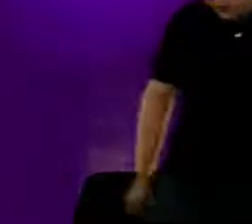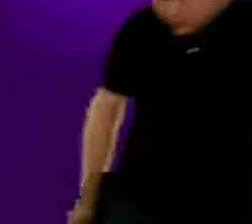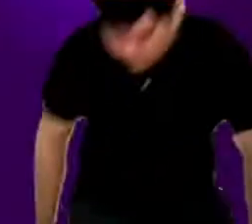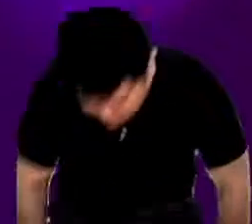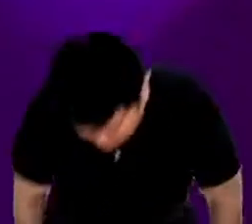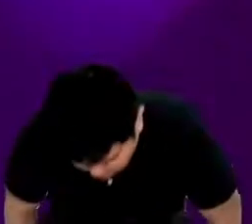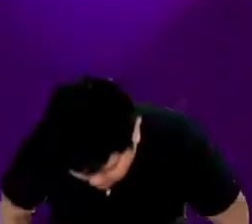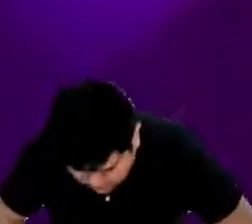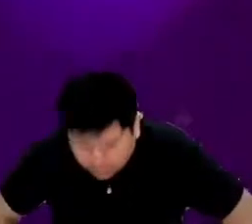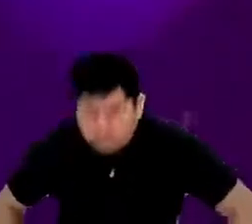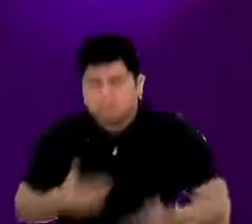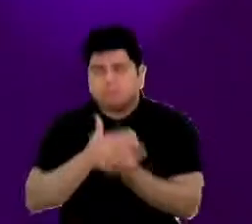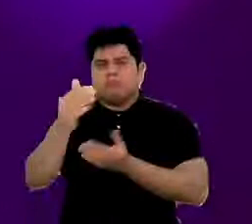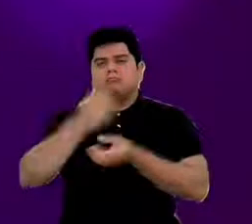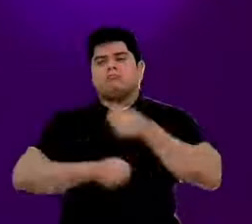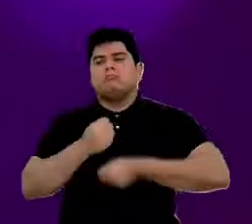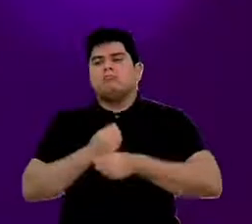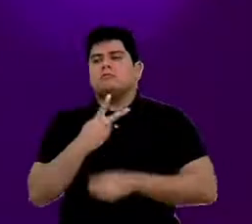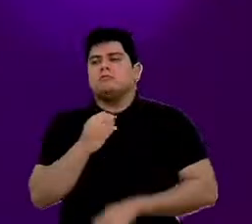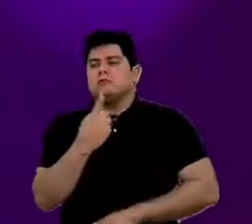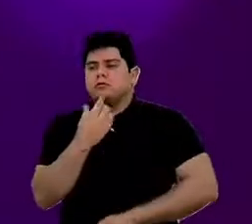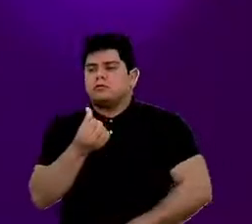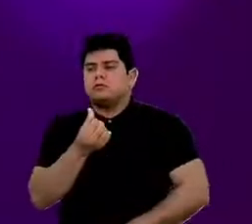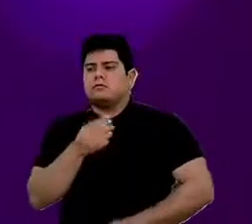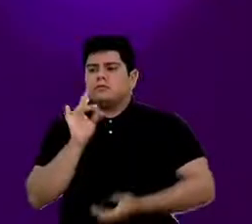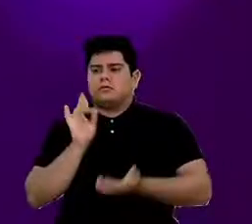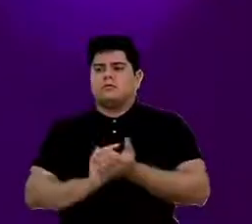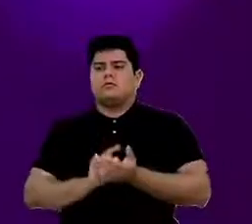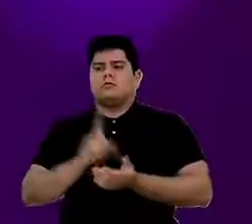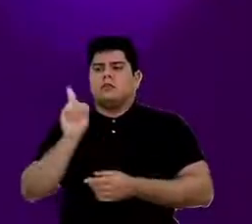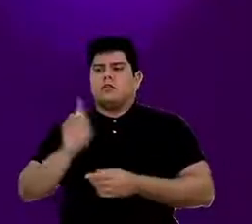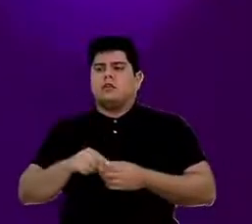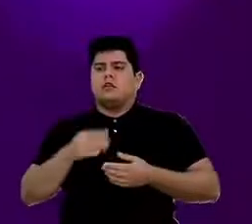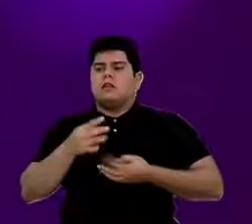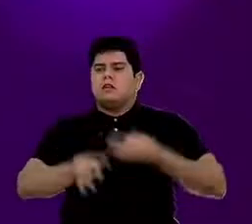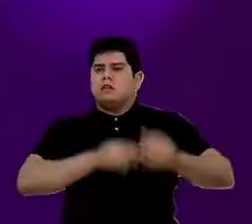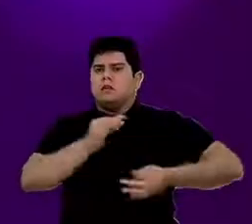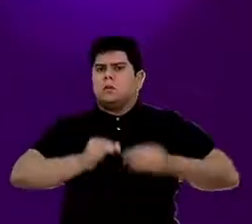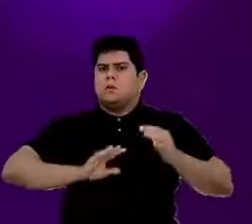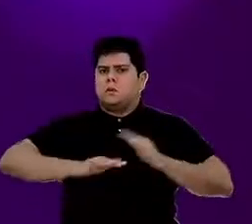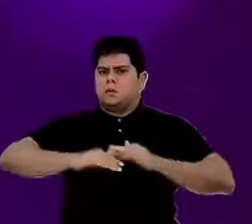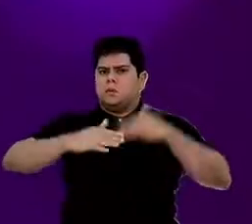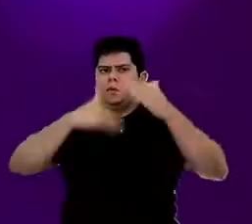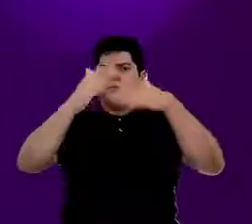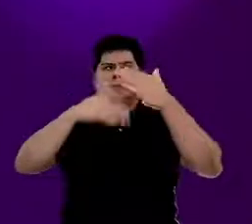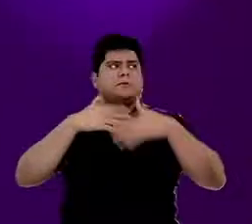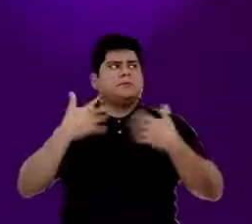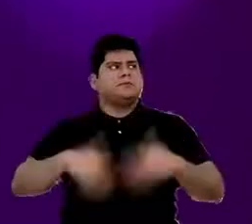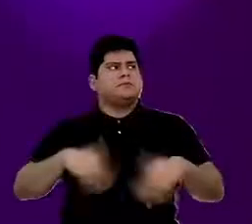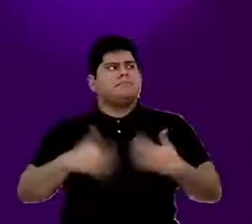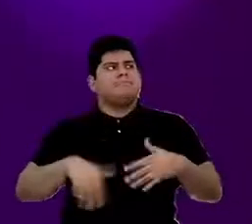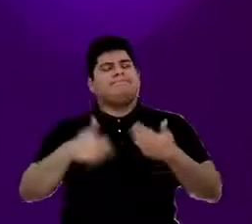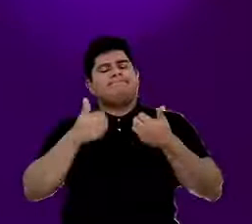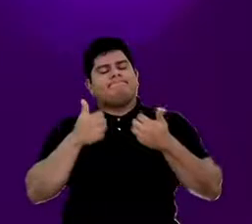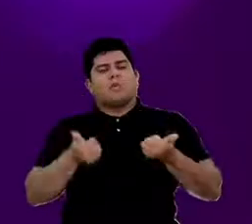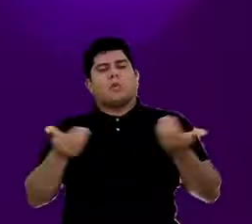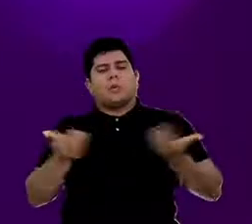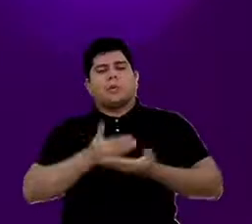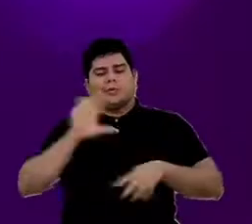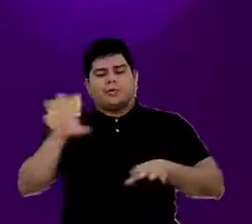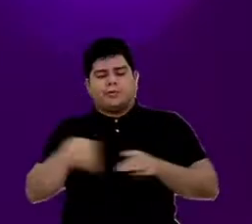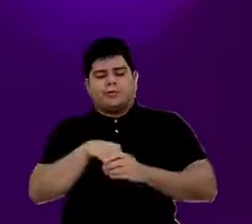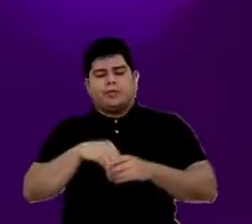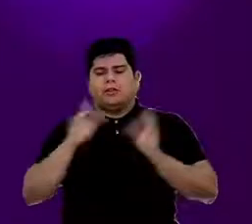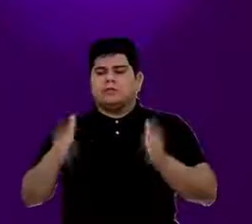de 2016, de tal forma que realmente é um procedimento que evoluiu muito, amadureceu e hoje está incorporado, né,